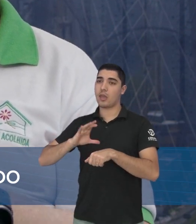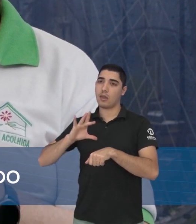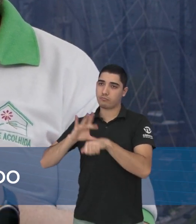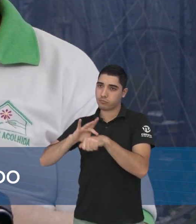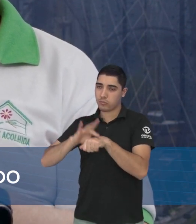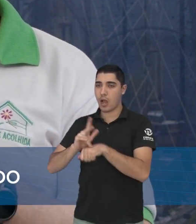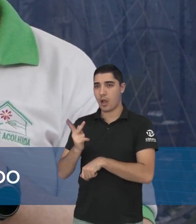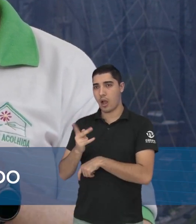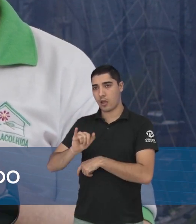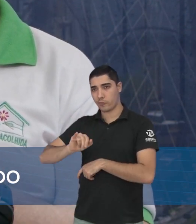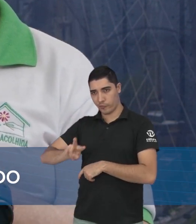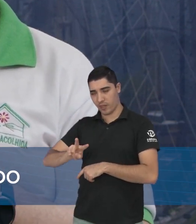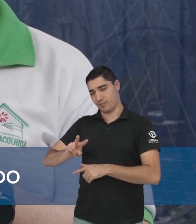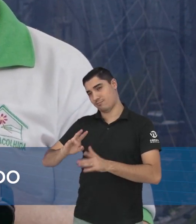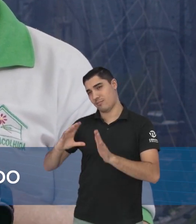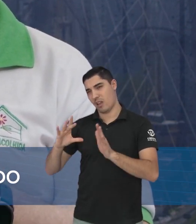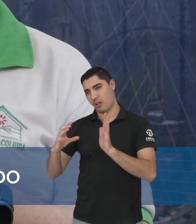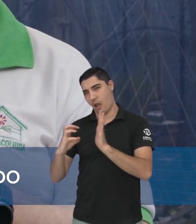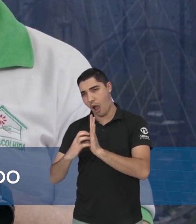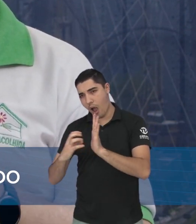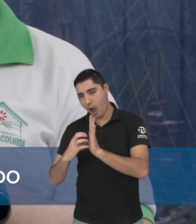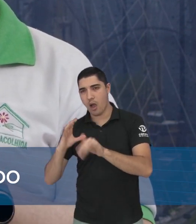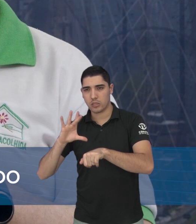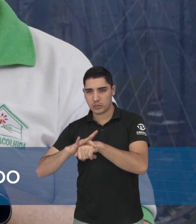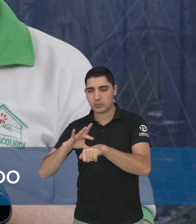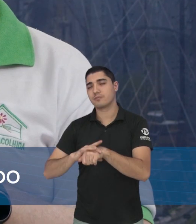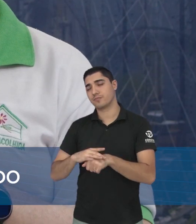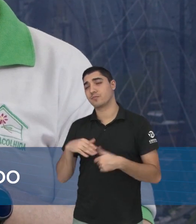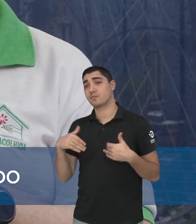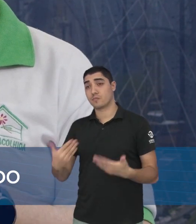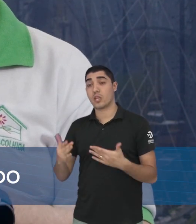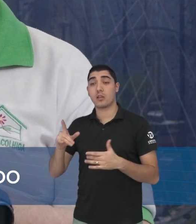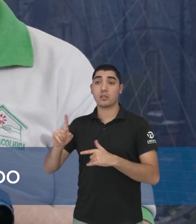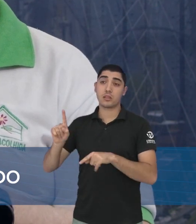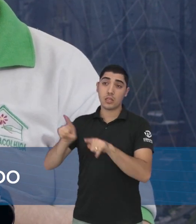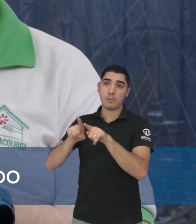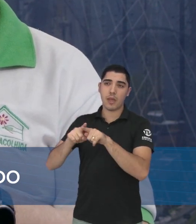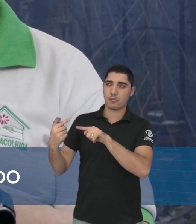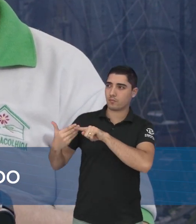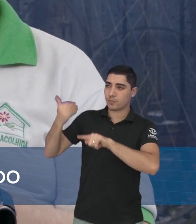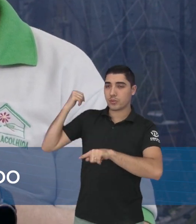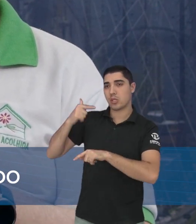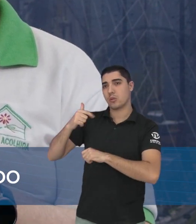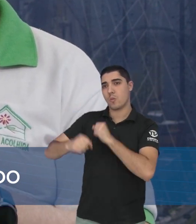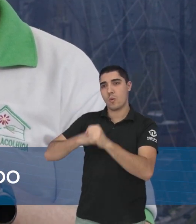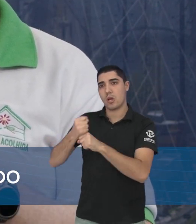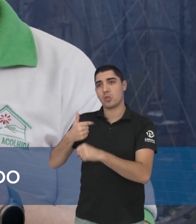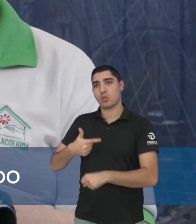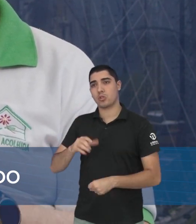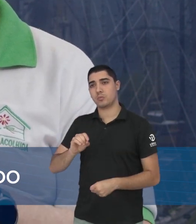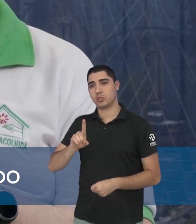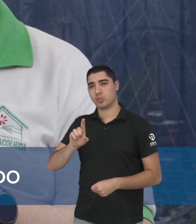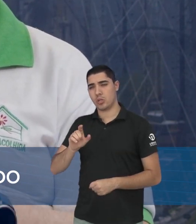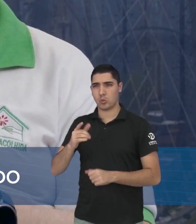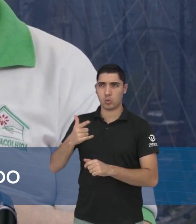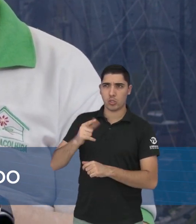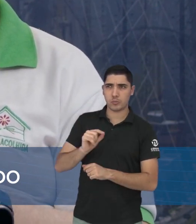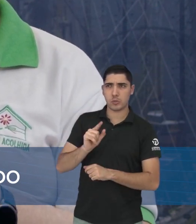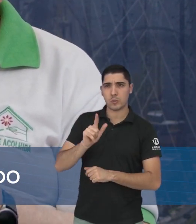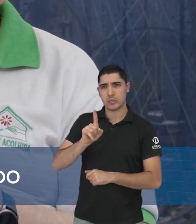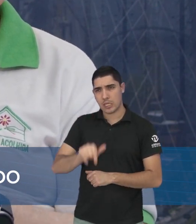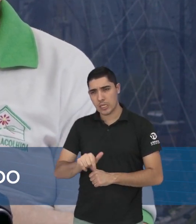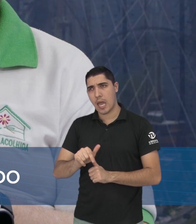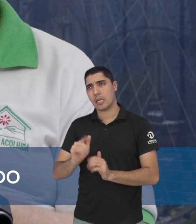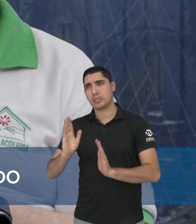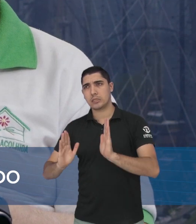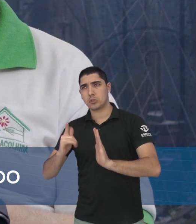E ampliamos um pouco mais ainda em 2018, com alteração, 2017 para